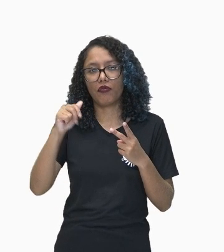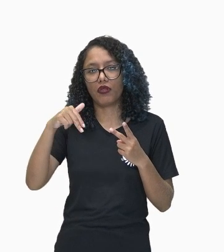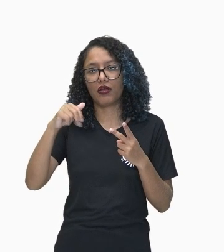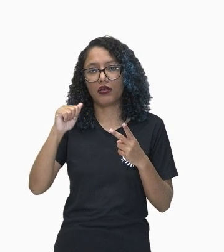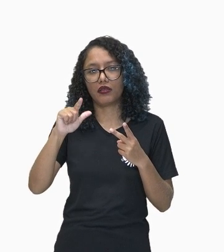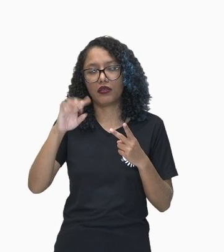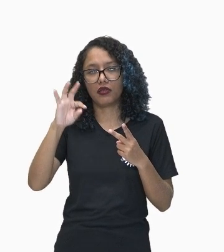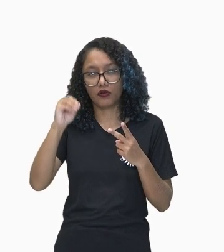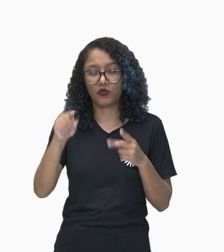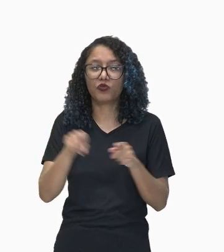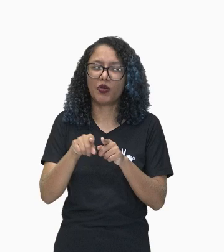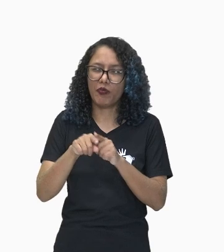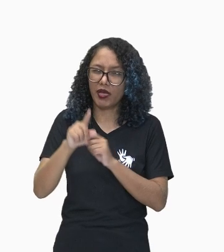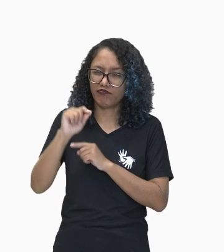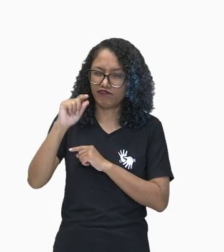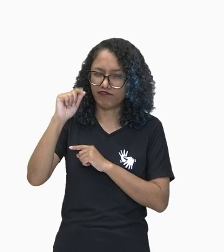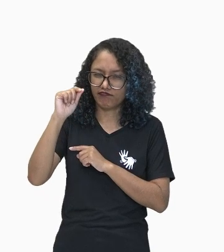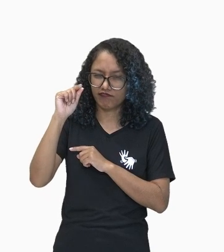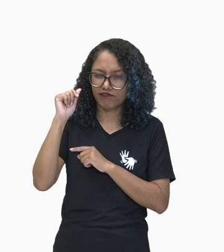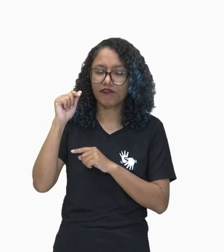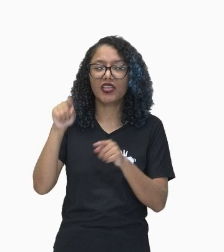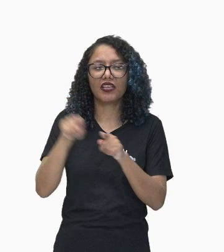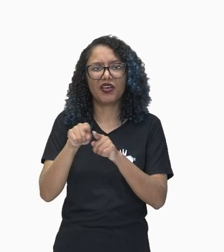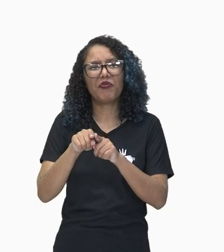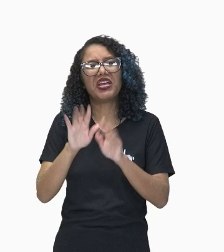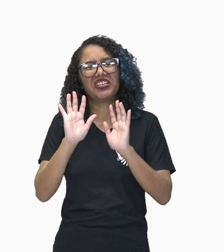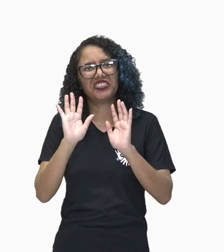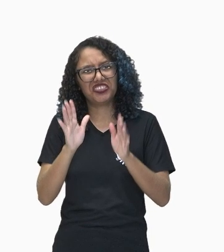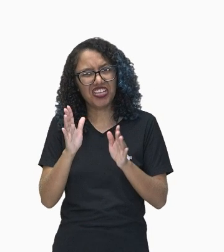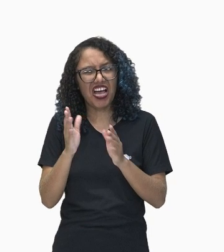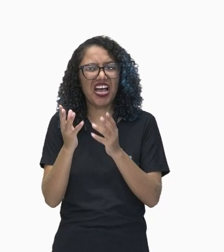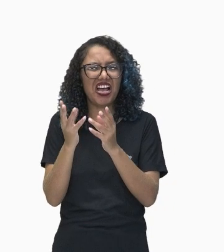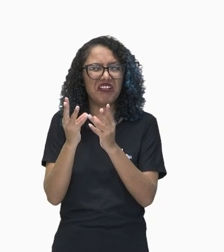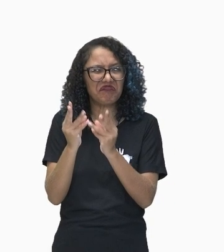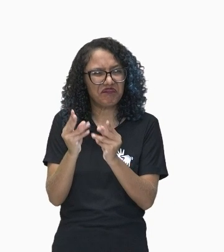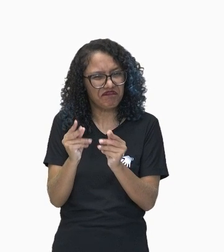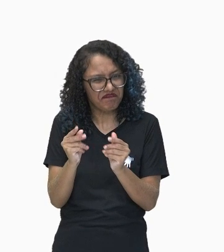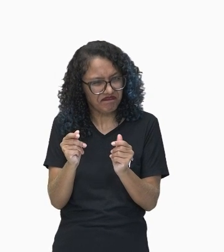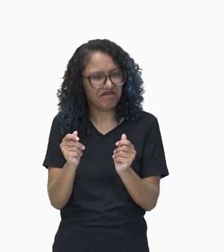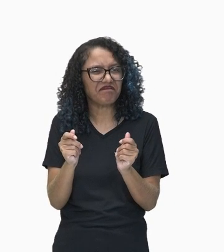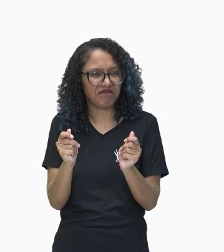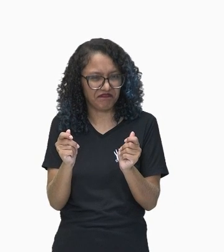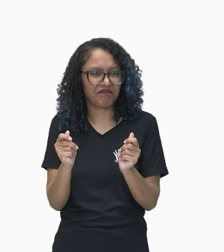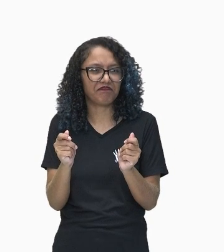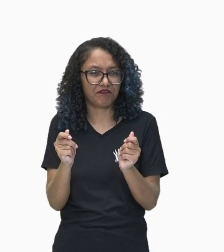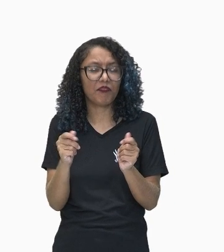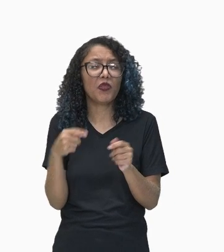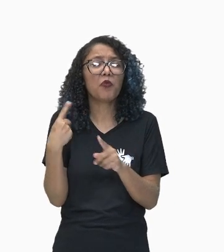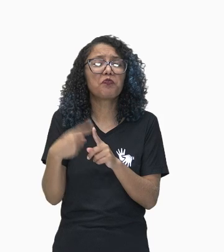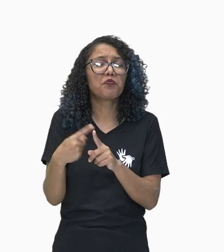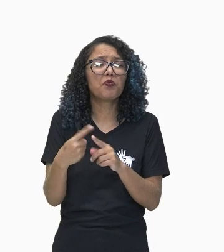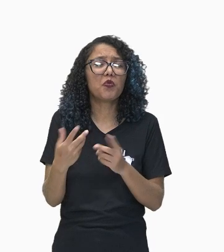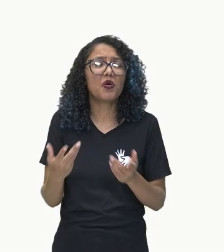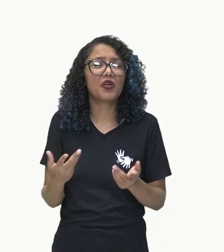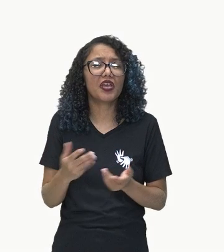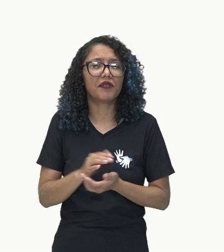e bastante desgastados, tá bom, gente? E principalmente, né, e